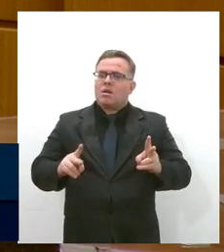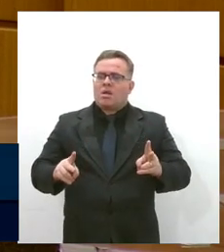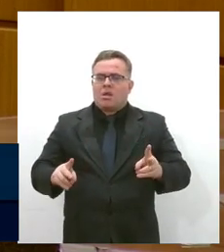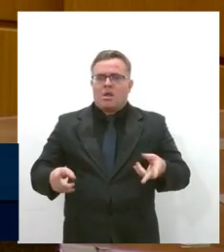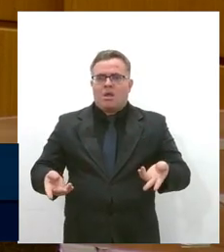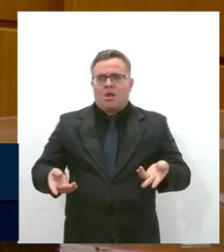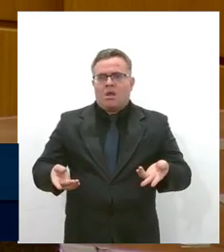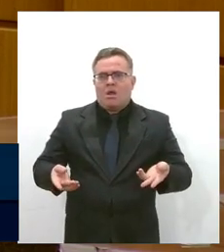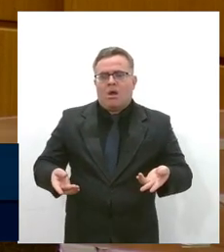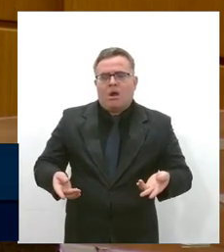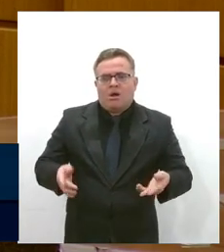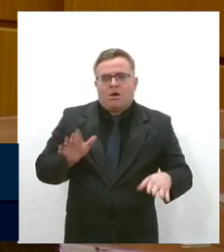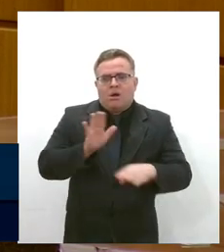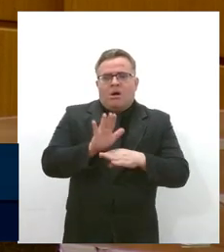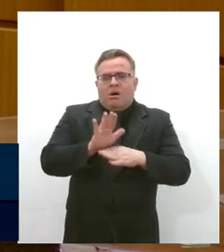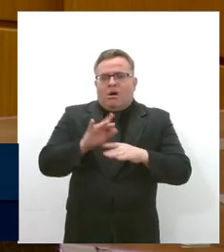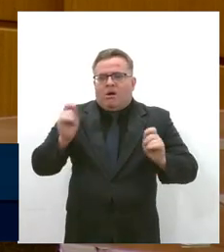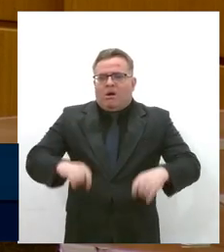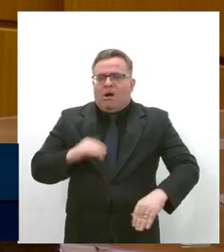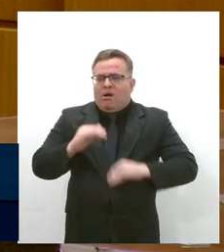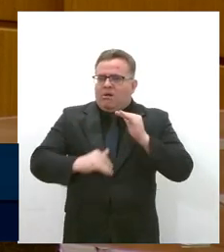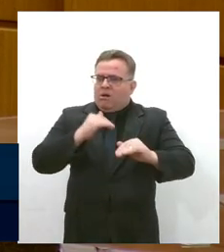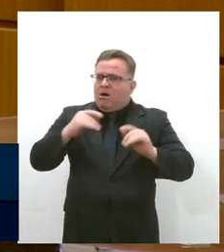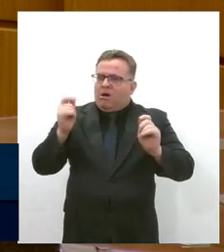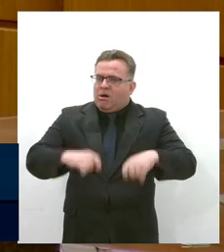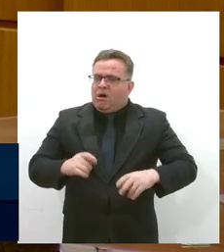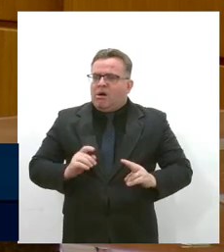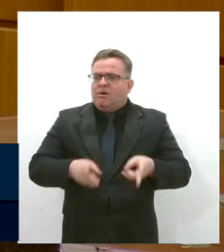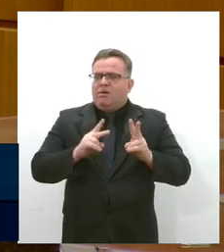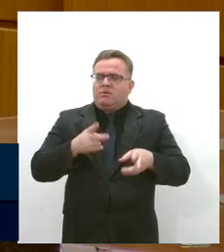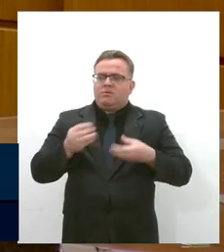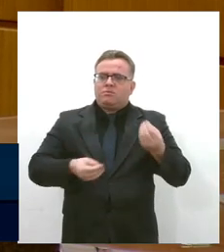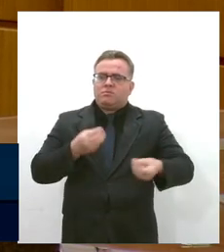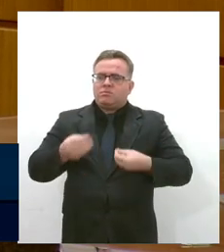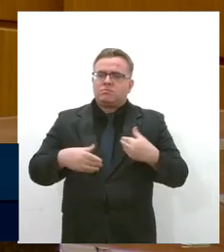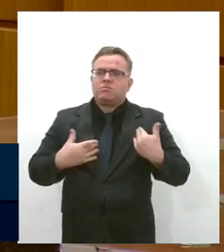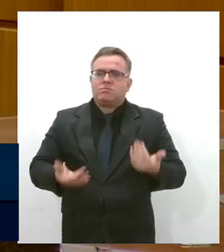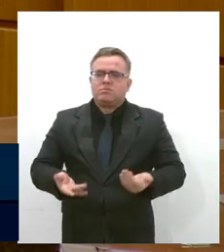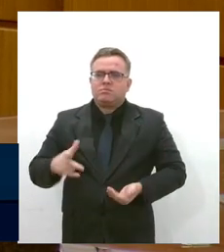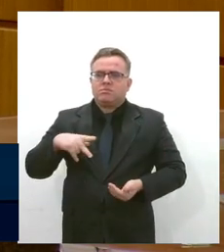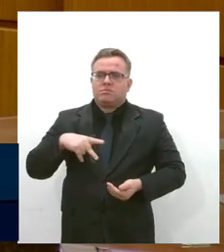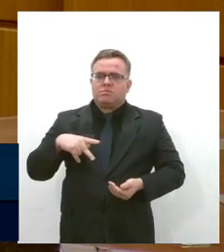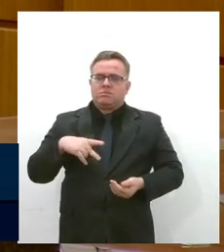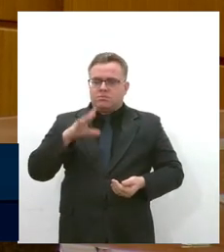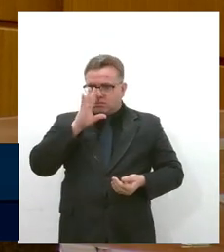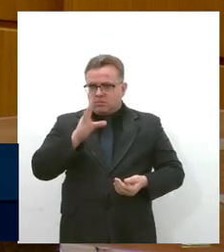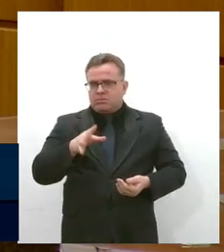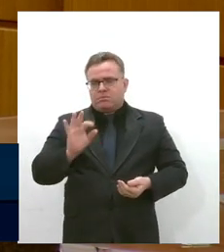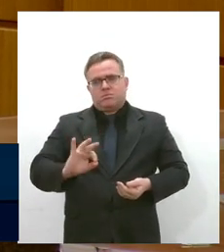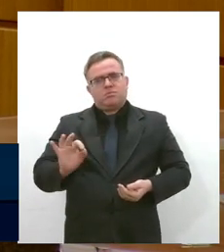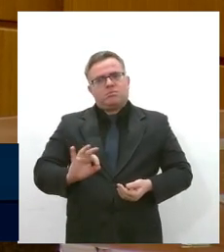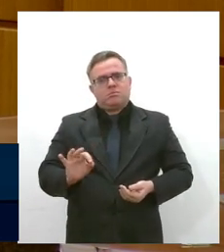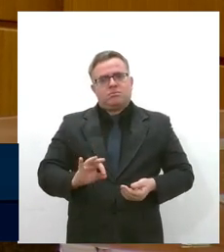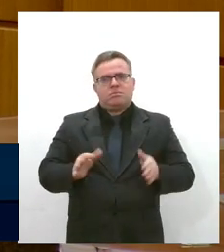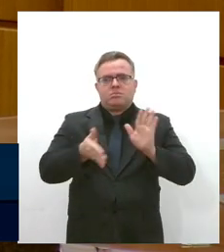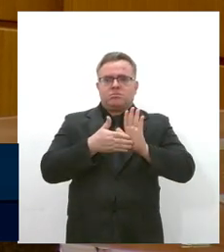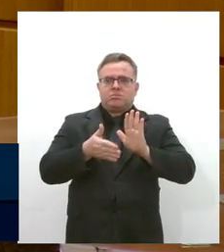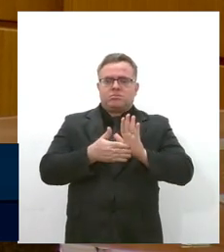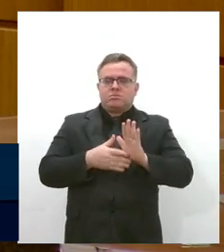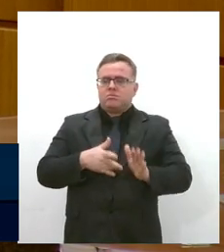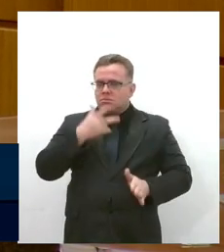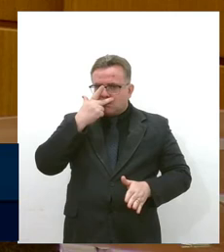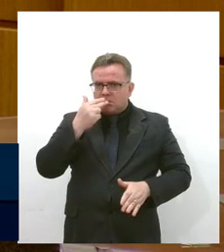levando realmente para as vias pessoais, em vez de apresentar as propostas. Até parece que dá mais audiência